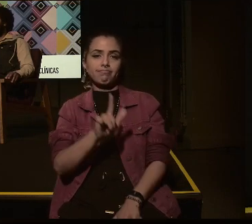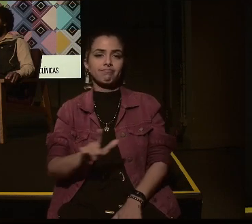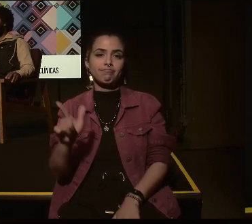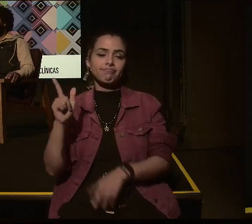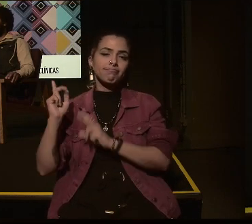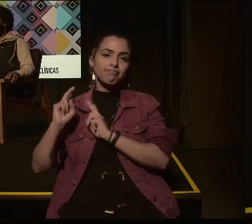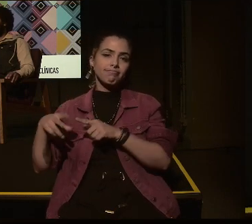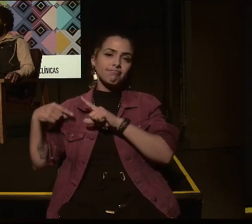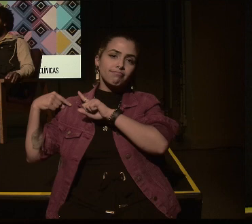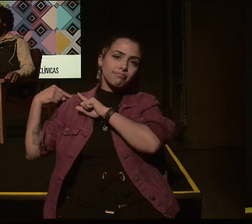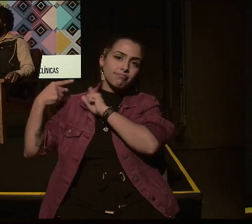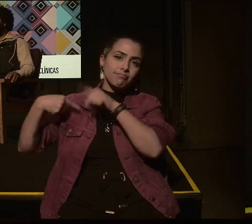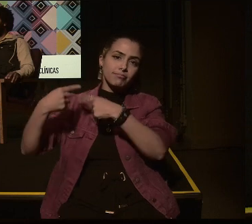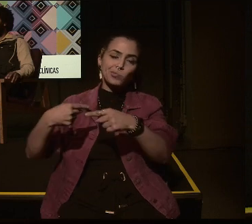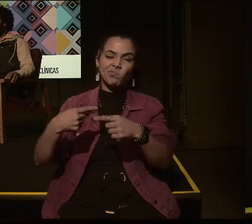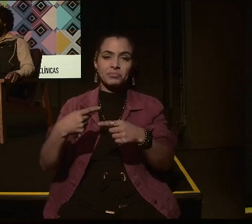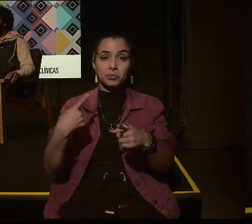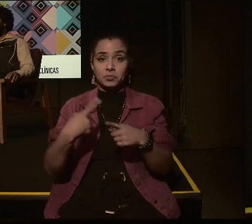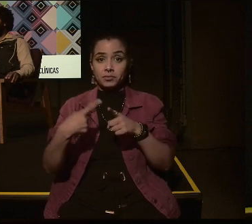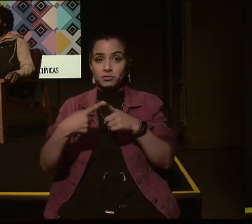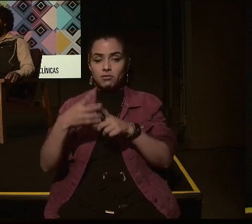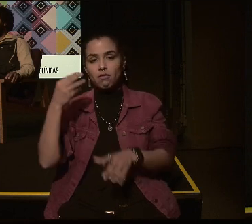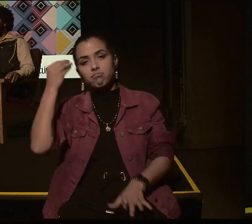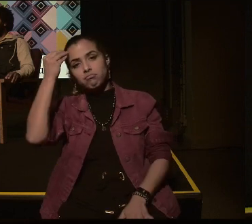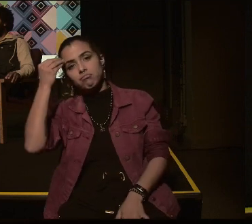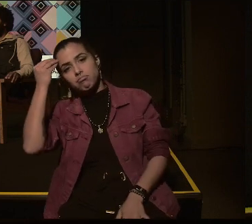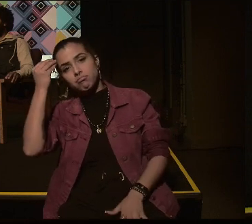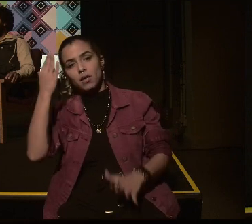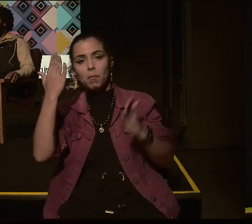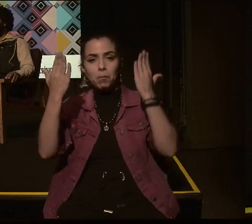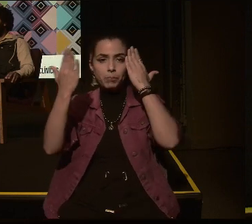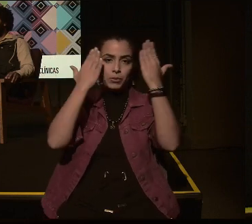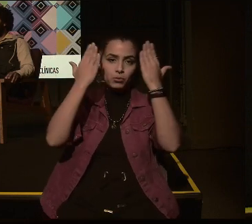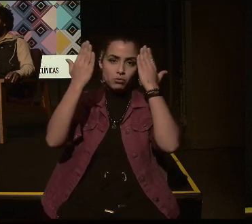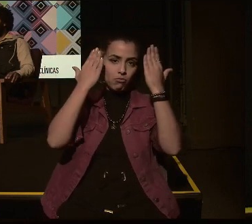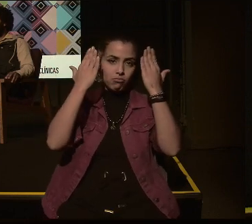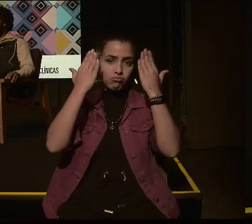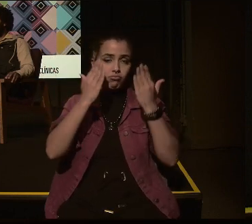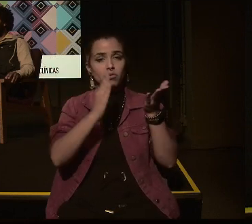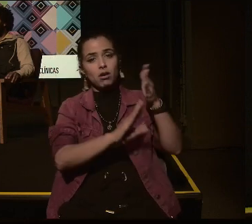se a psicologia, se a psicanálise é branca, a pergunta